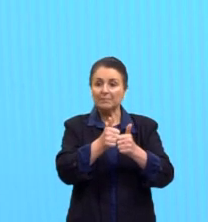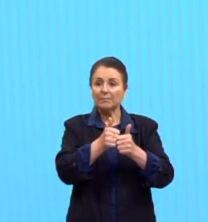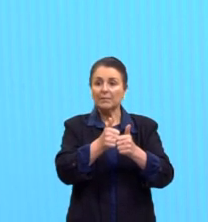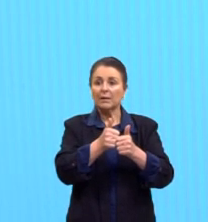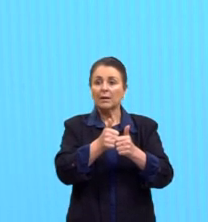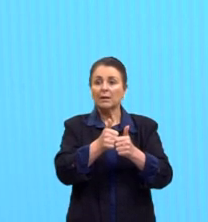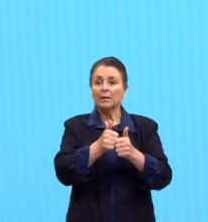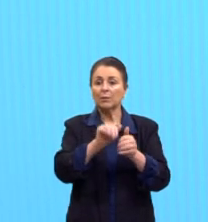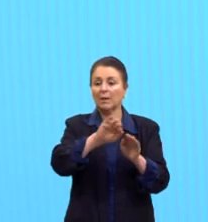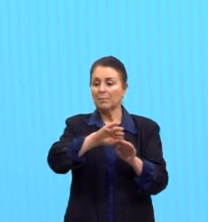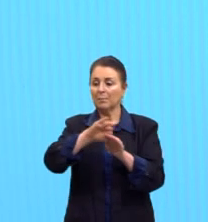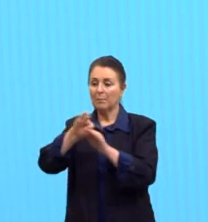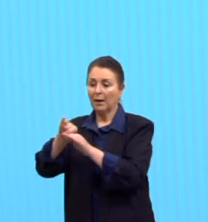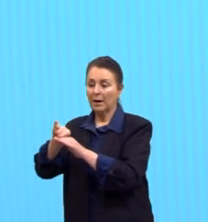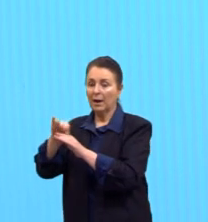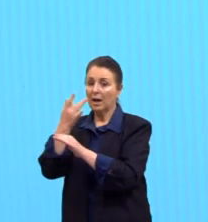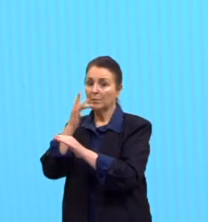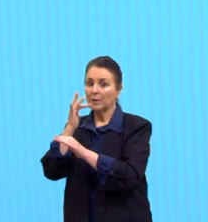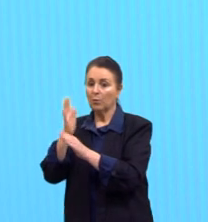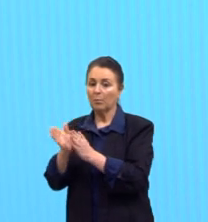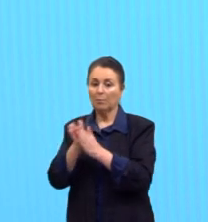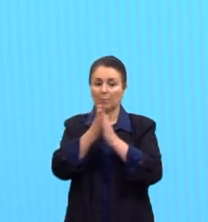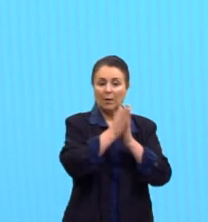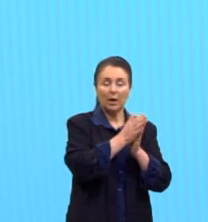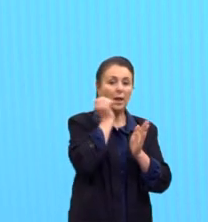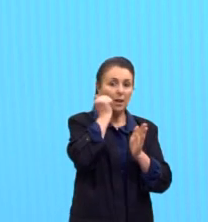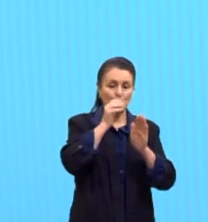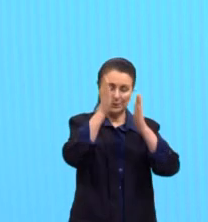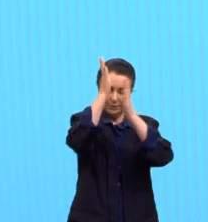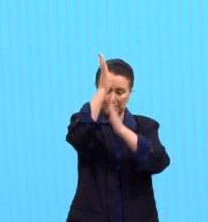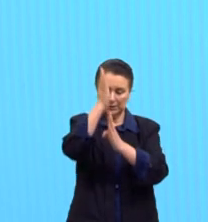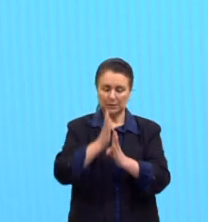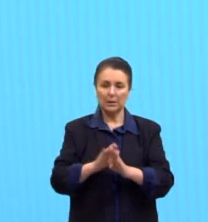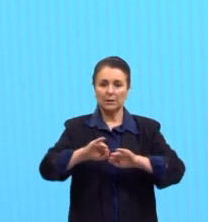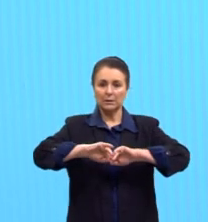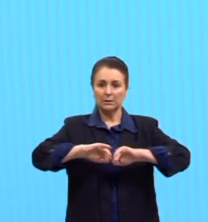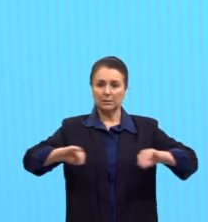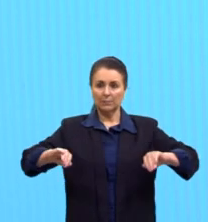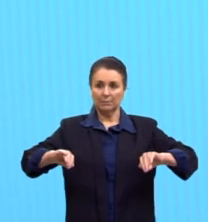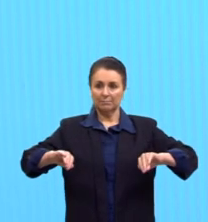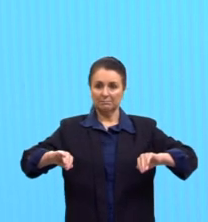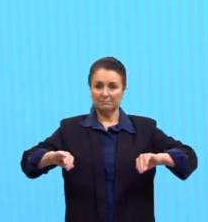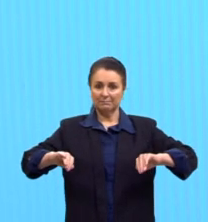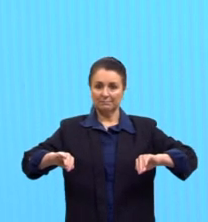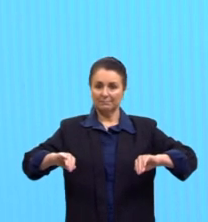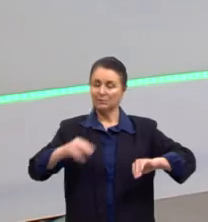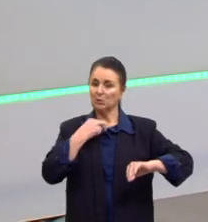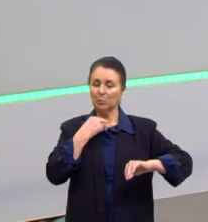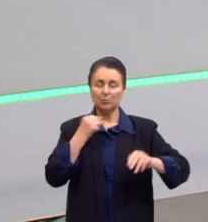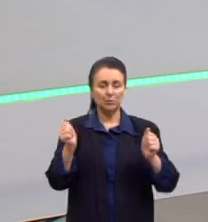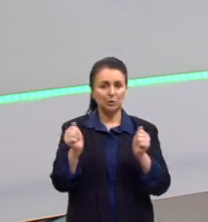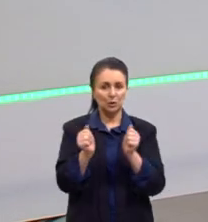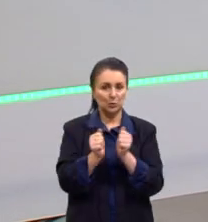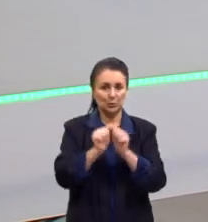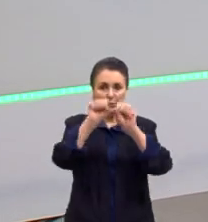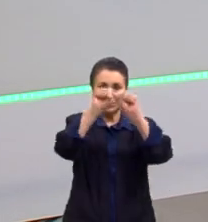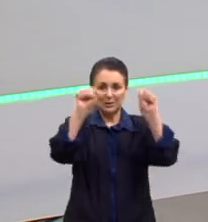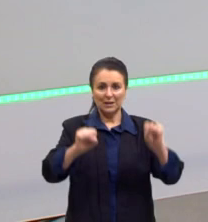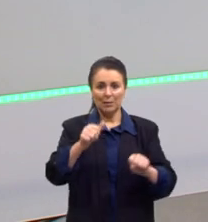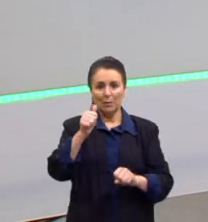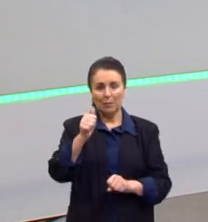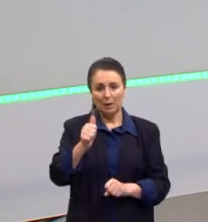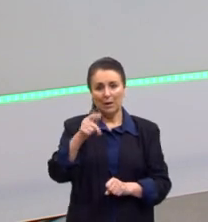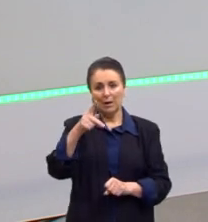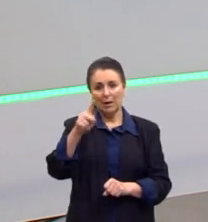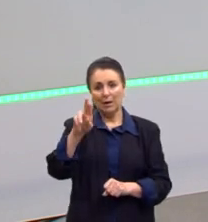Tu tem a torcida branca e a torcida Negra Olha bem separada tem ali uma delimitação justamente por esse sistema chamado